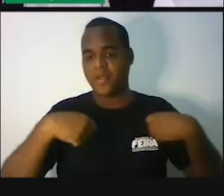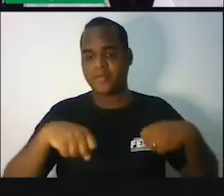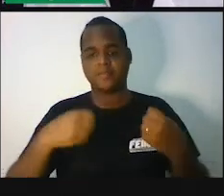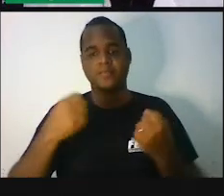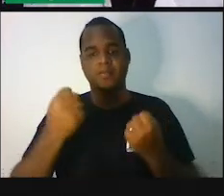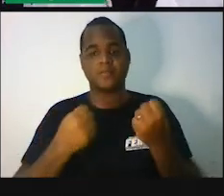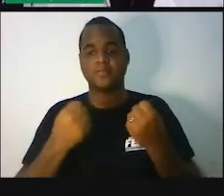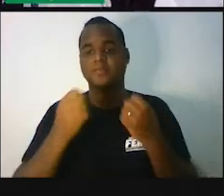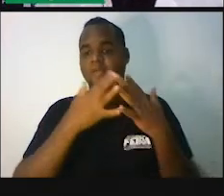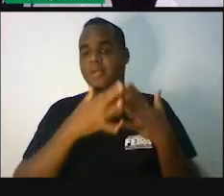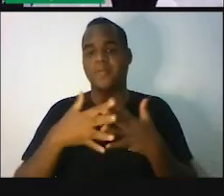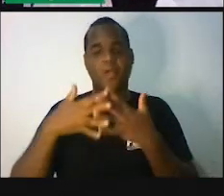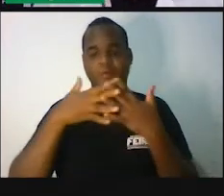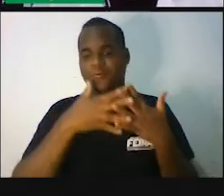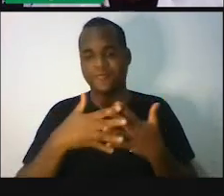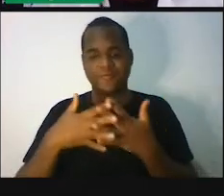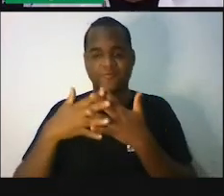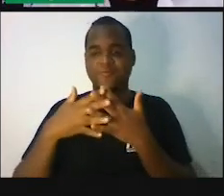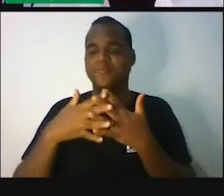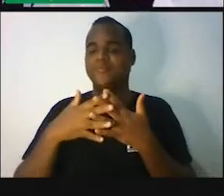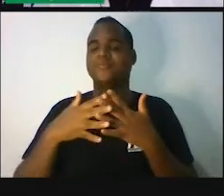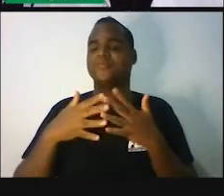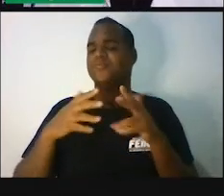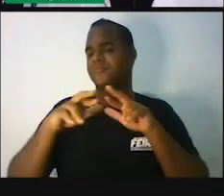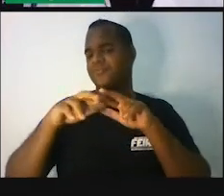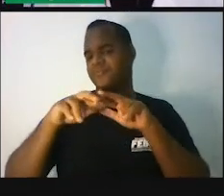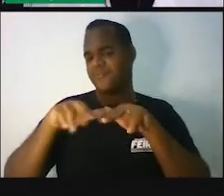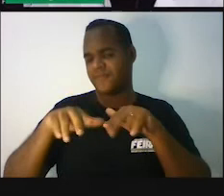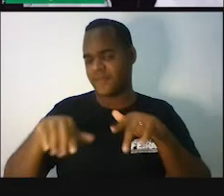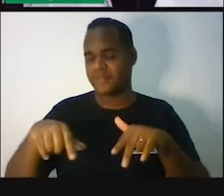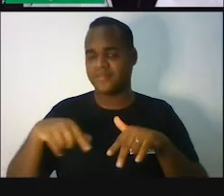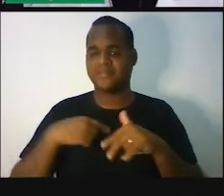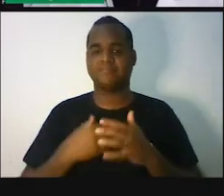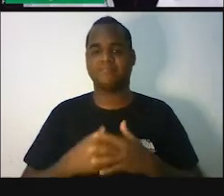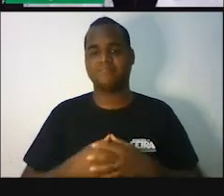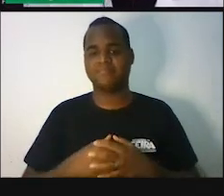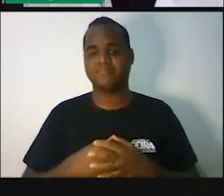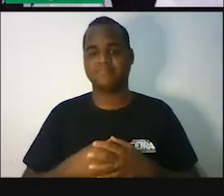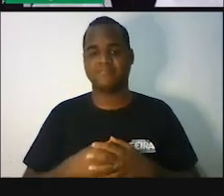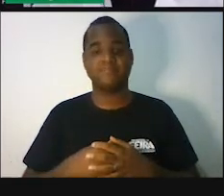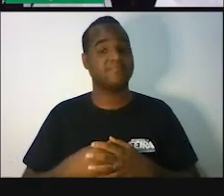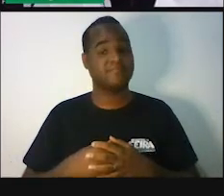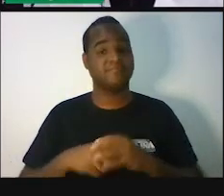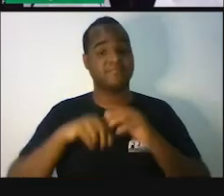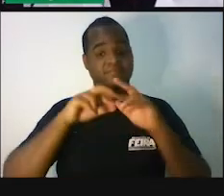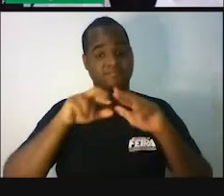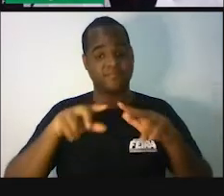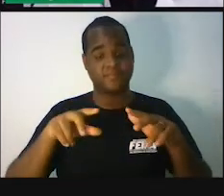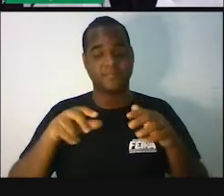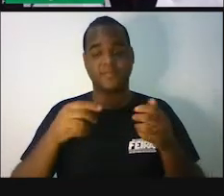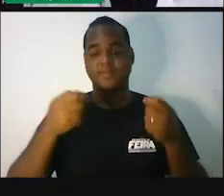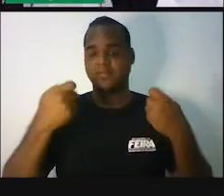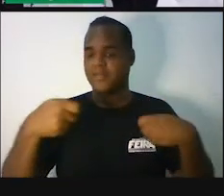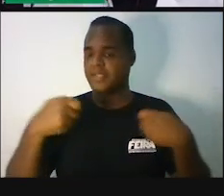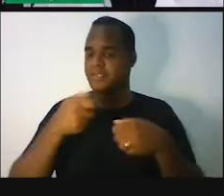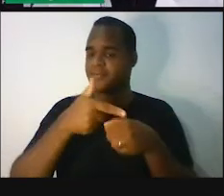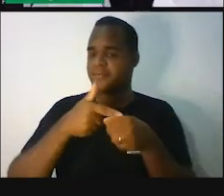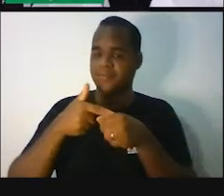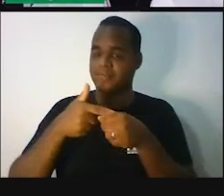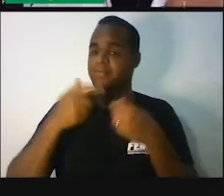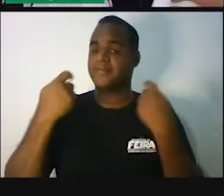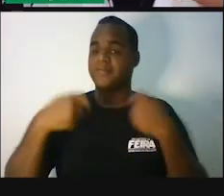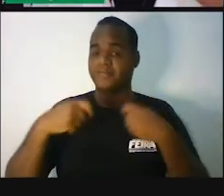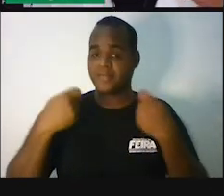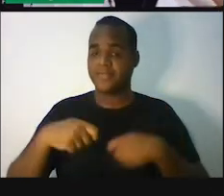motocicleta, que abastece o seu carro, que abastece, sei lá, qualquer tipo de veículo que ela precise, que ela